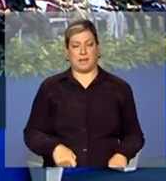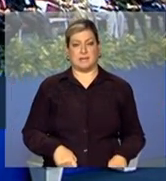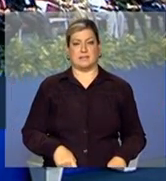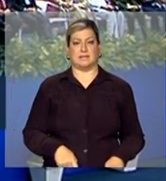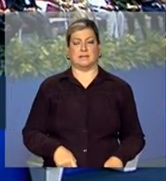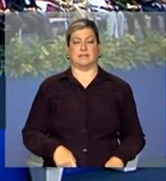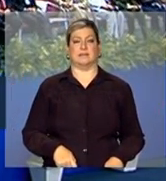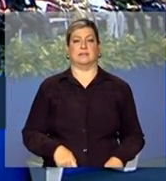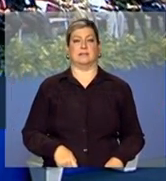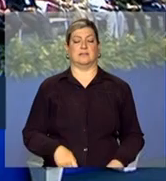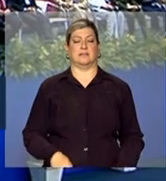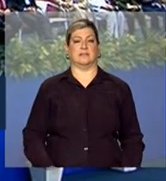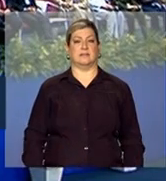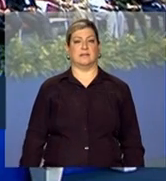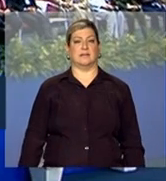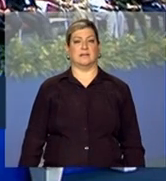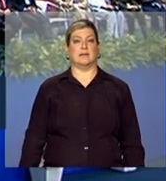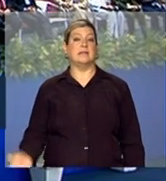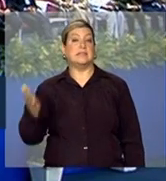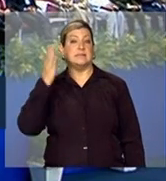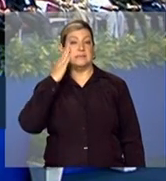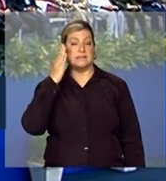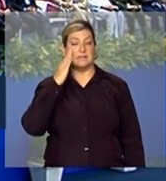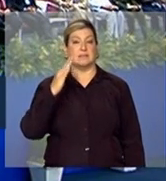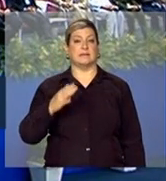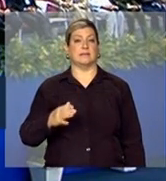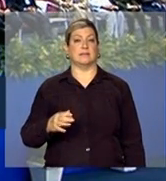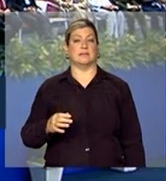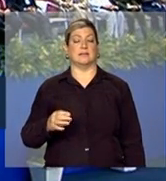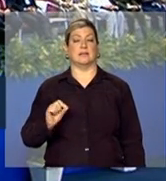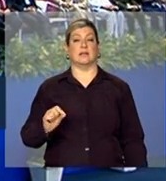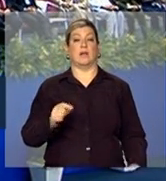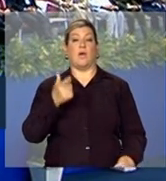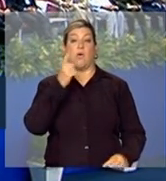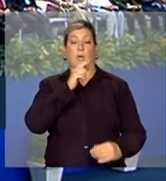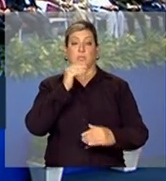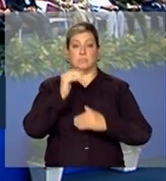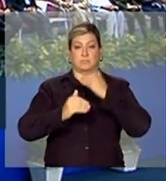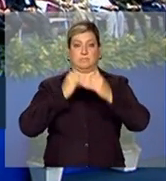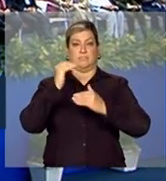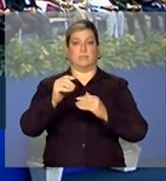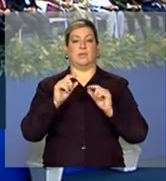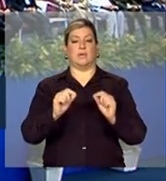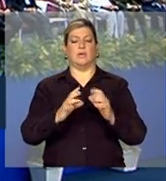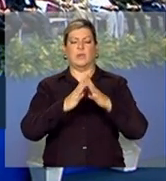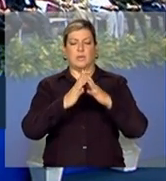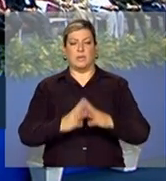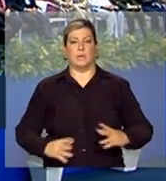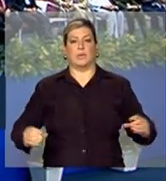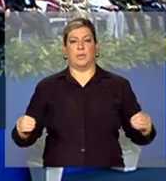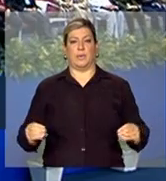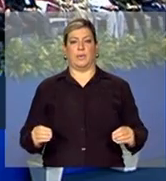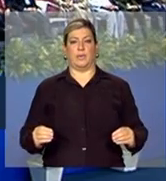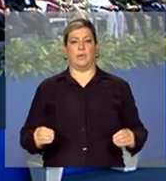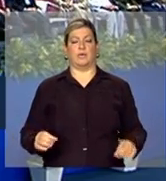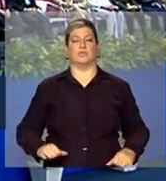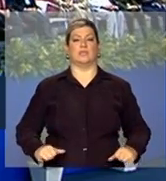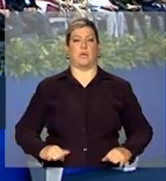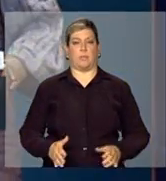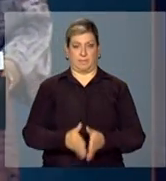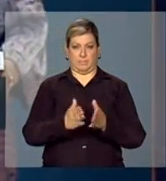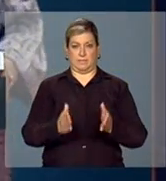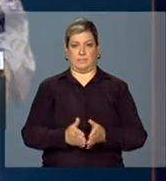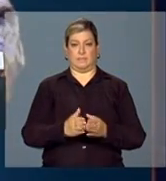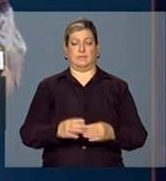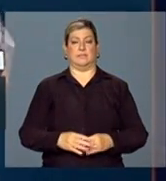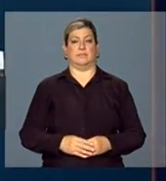também com a superação e a eliminação da miséria.